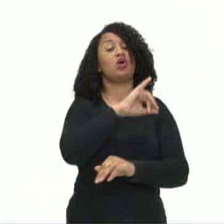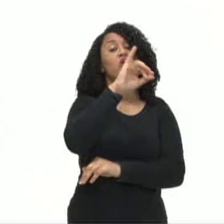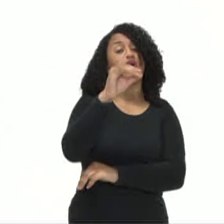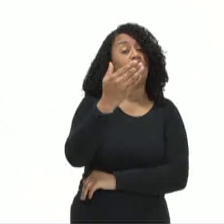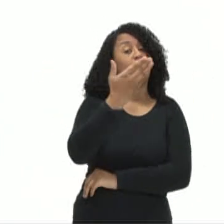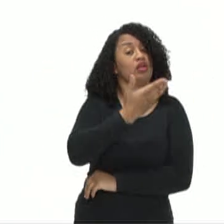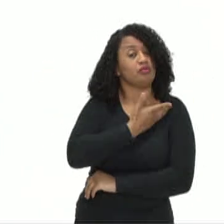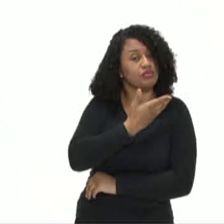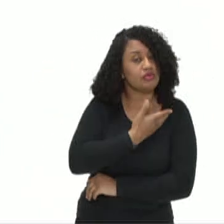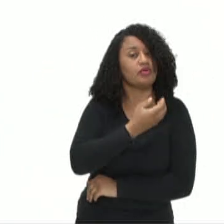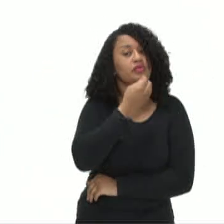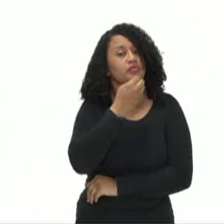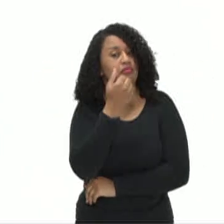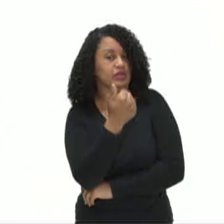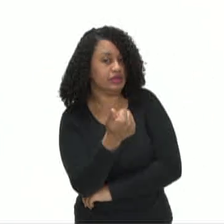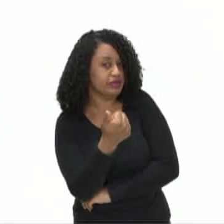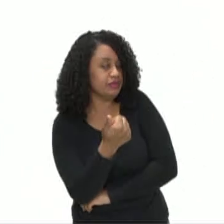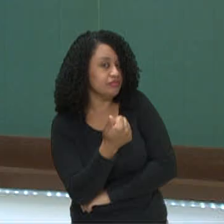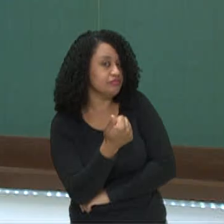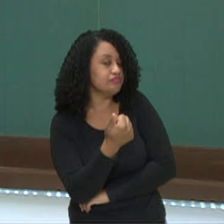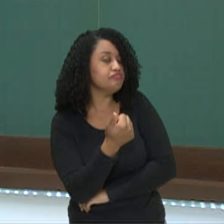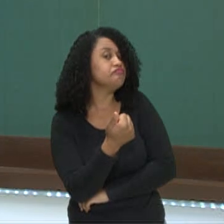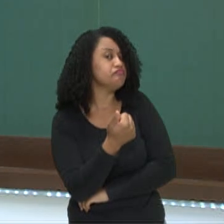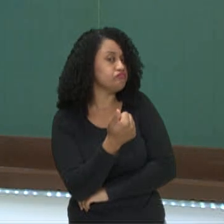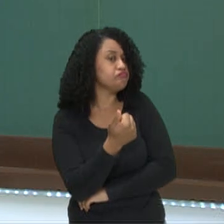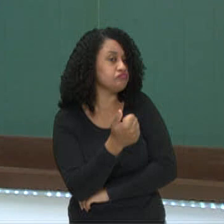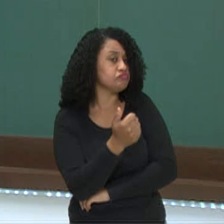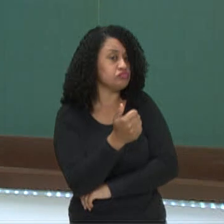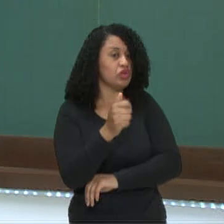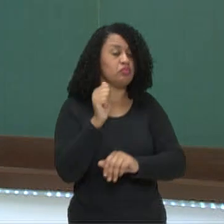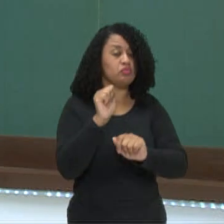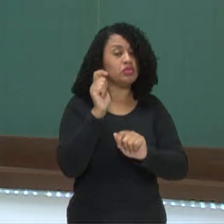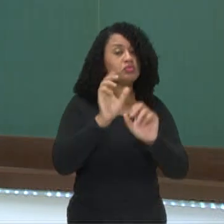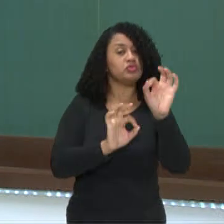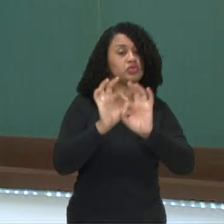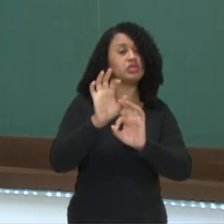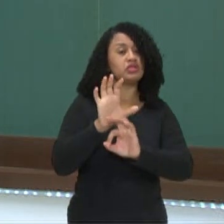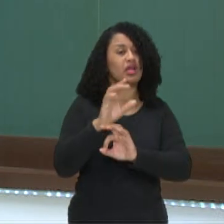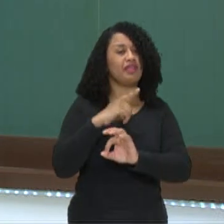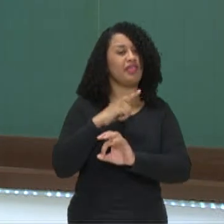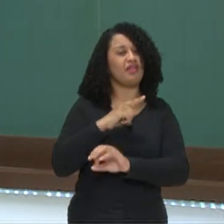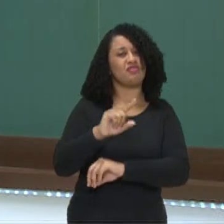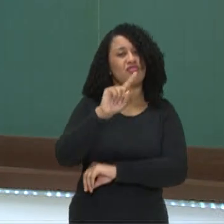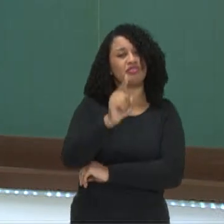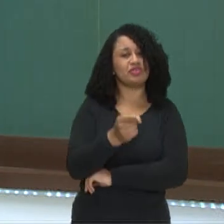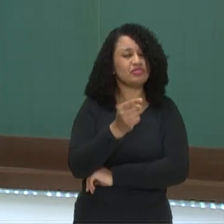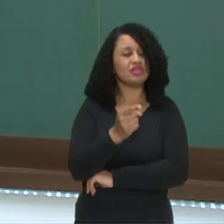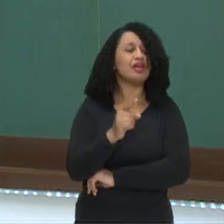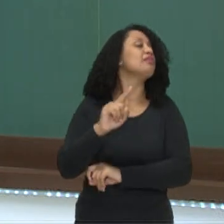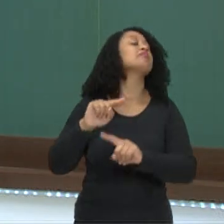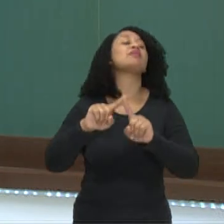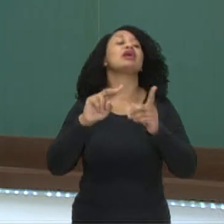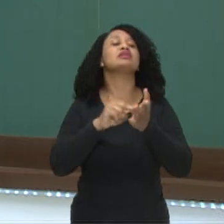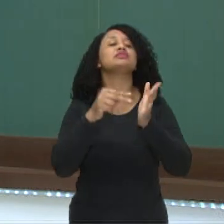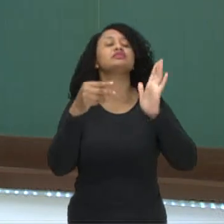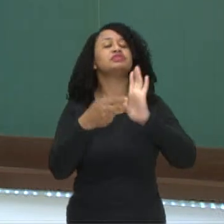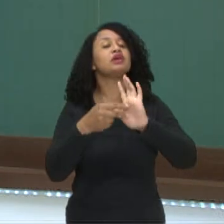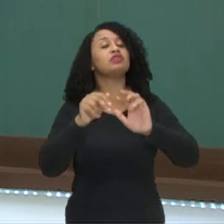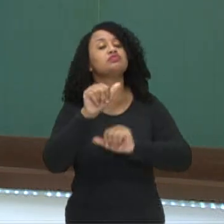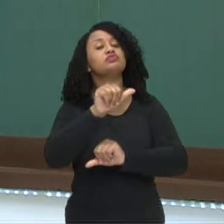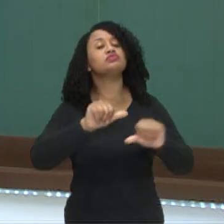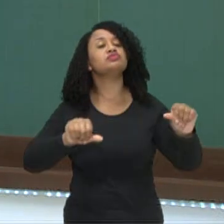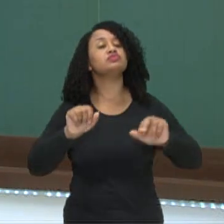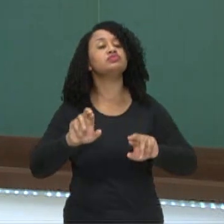Olá, amigão, tudo bem? Podemos fazer essa construção também, só que o sentido, o significado